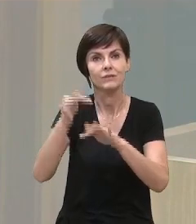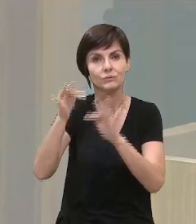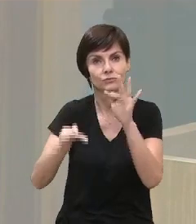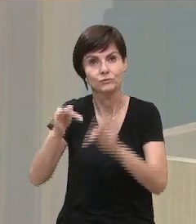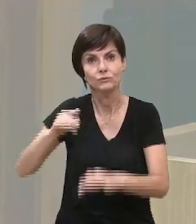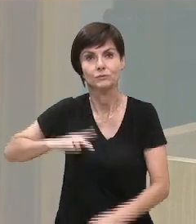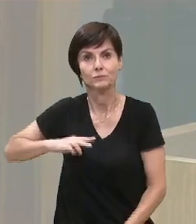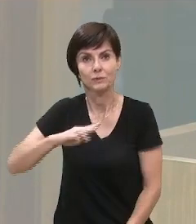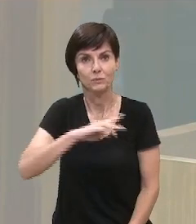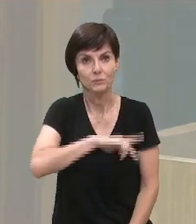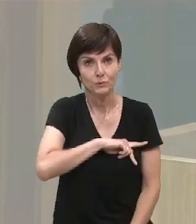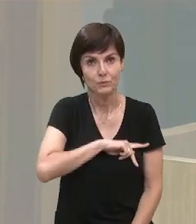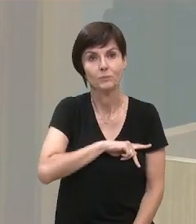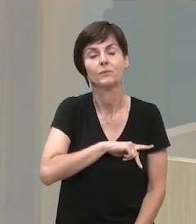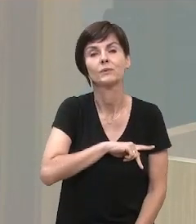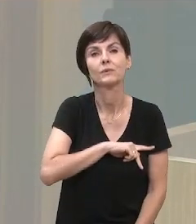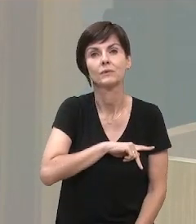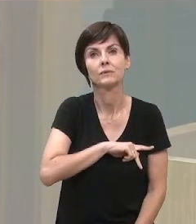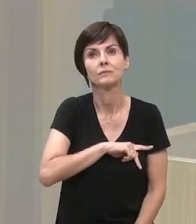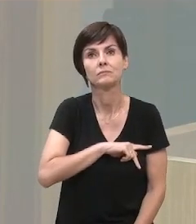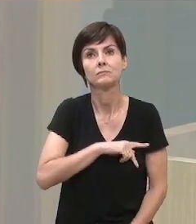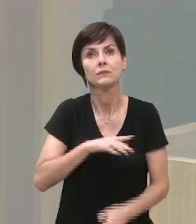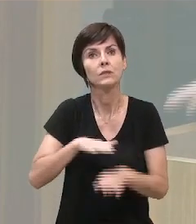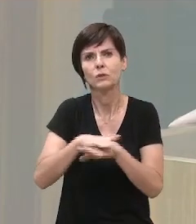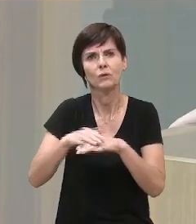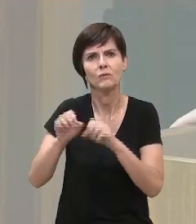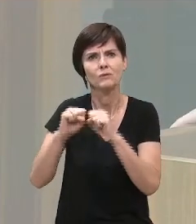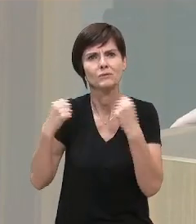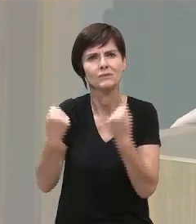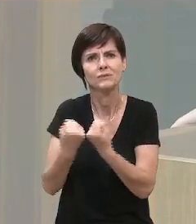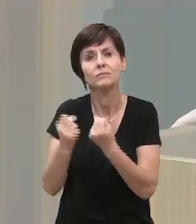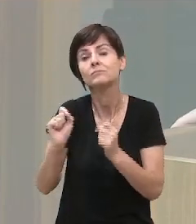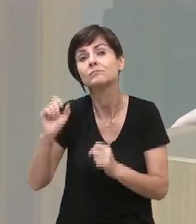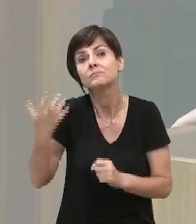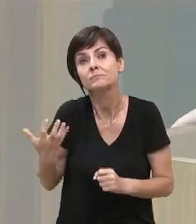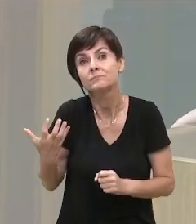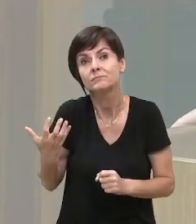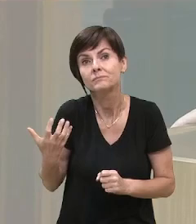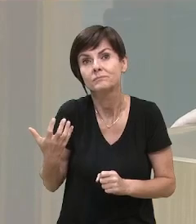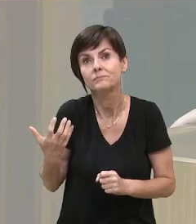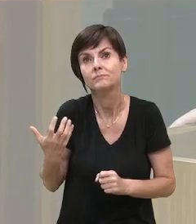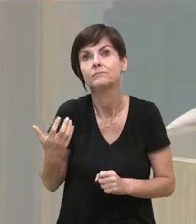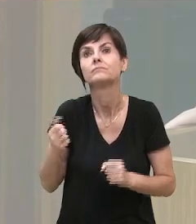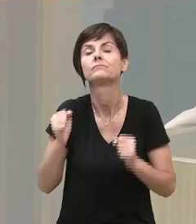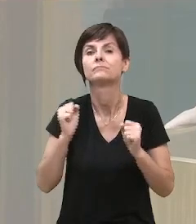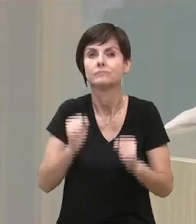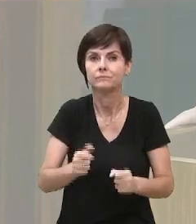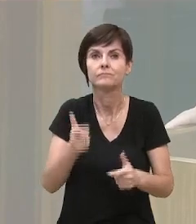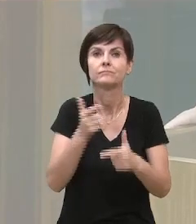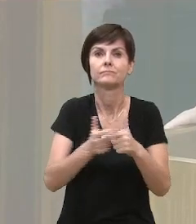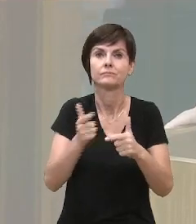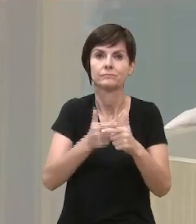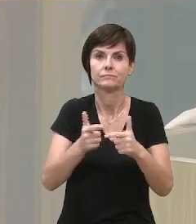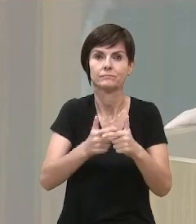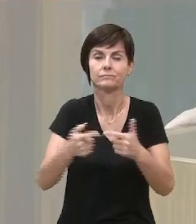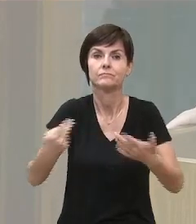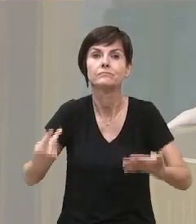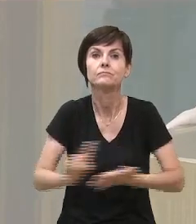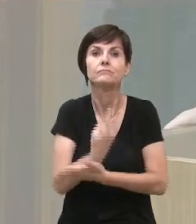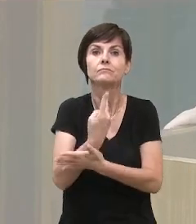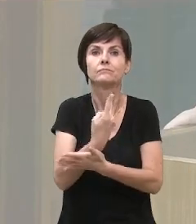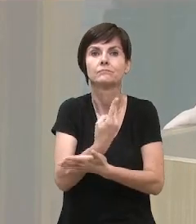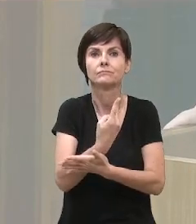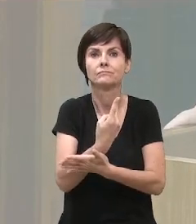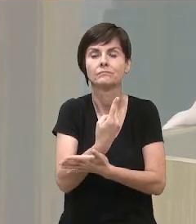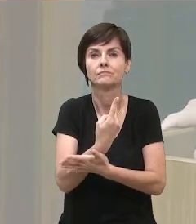Público, não consulta a sociedade, e aí o que acontece? Aí daqui a pouco acontece uma irregularidade